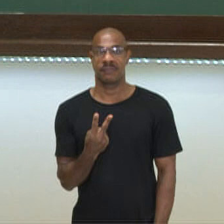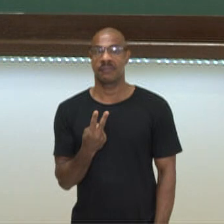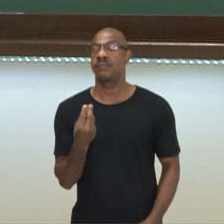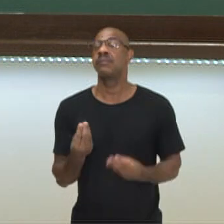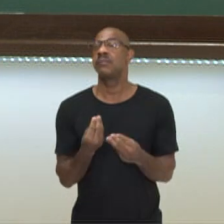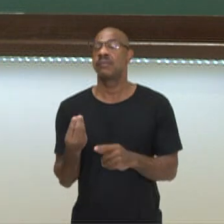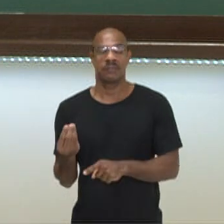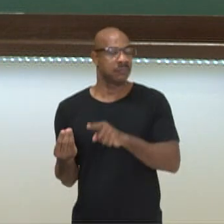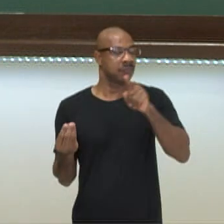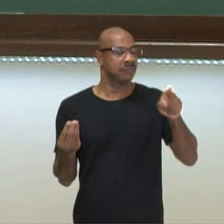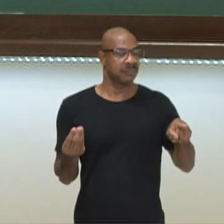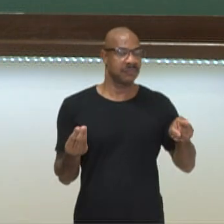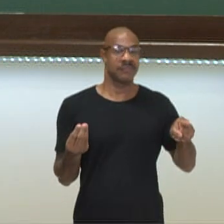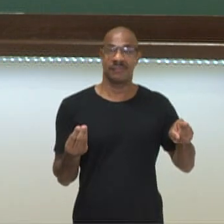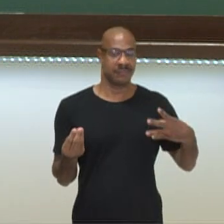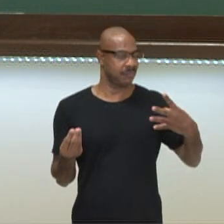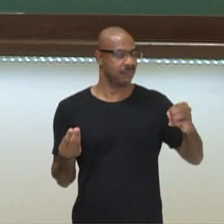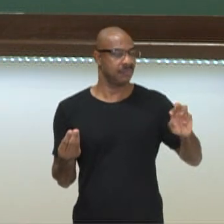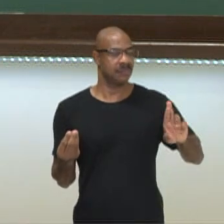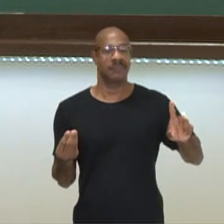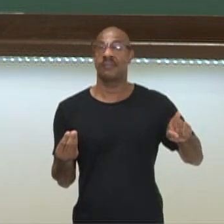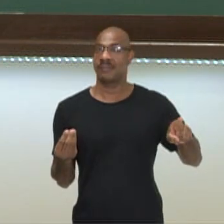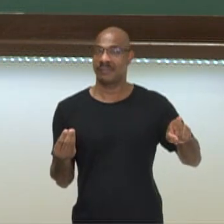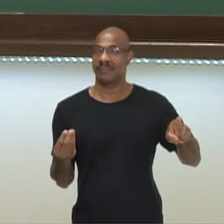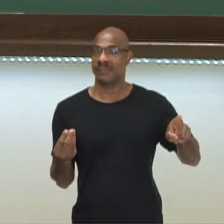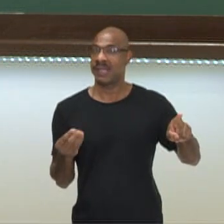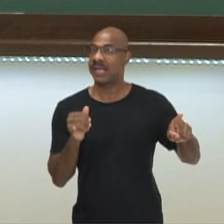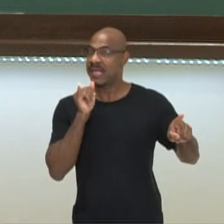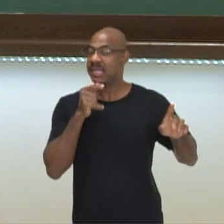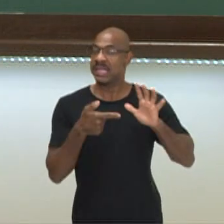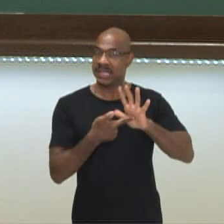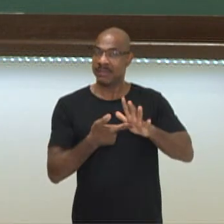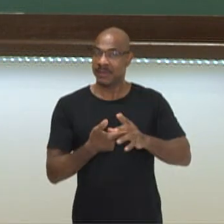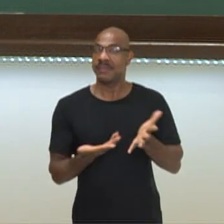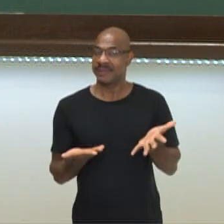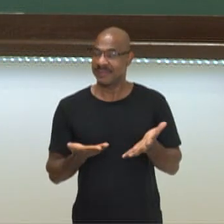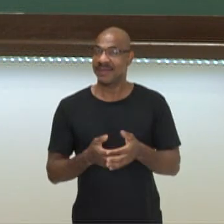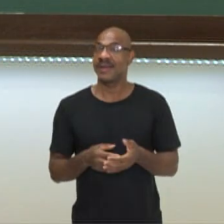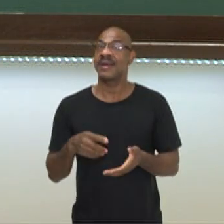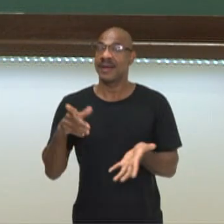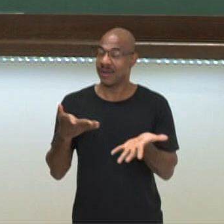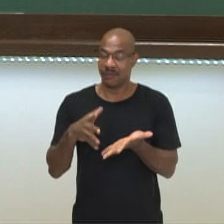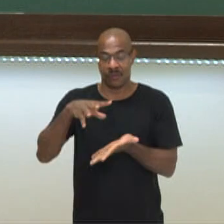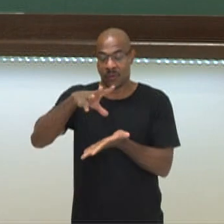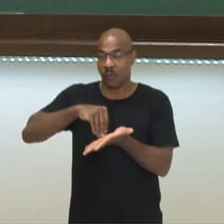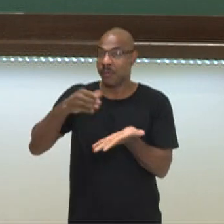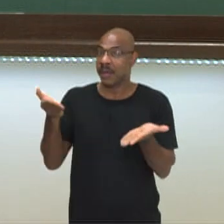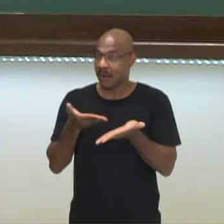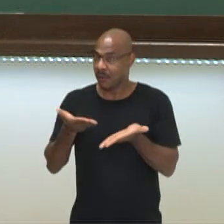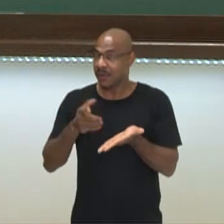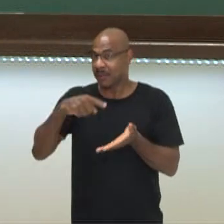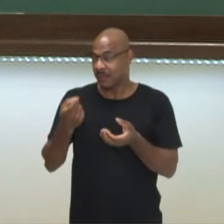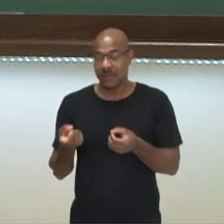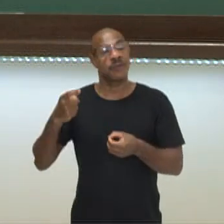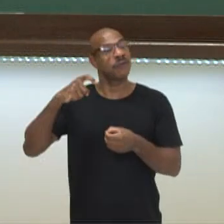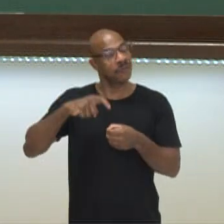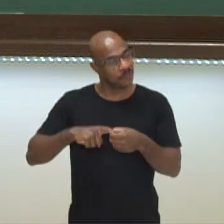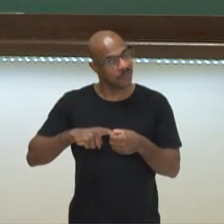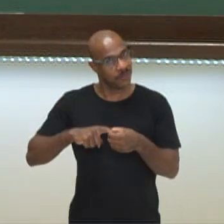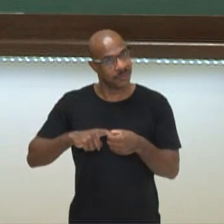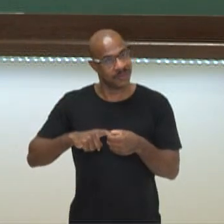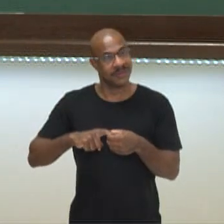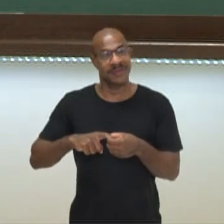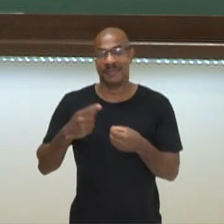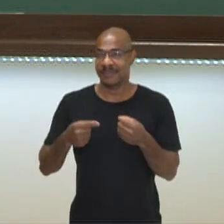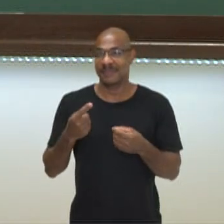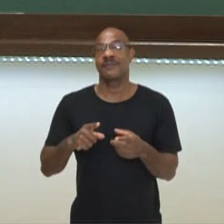onde? Dos R$40. Isso é um exemplo. Então, vou dar um tempo para vocês copiarem essa segunda parte e a gente já volta com